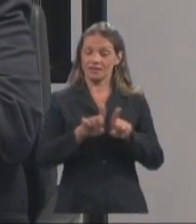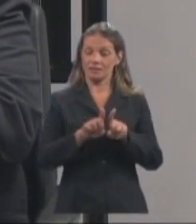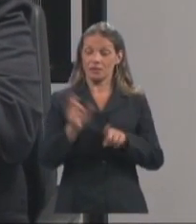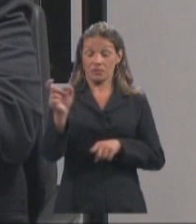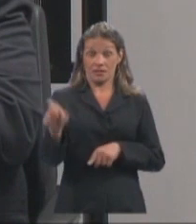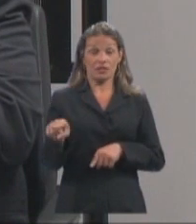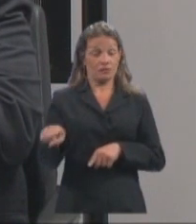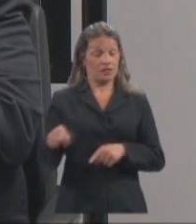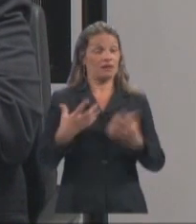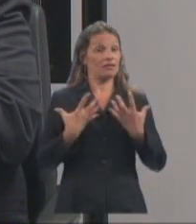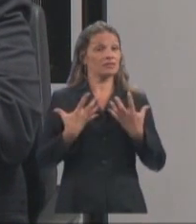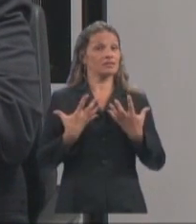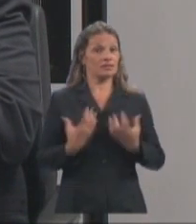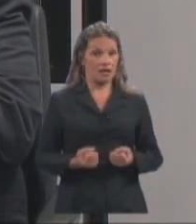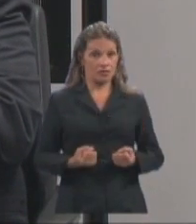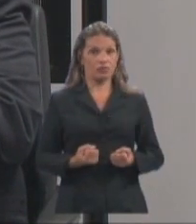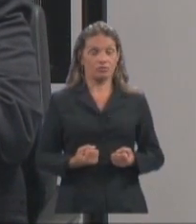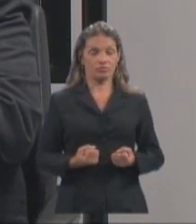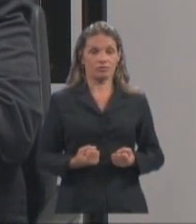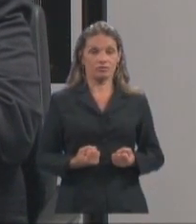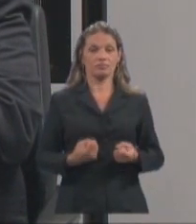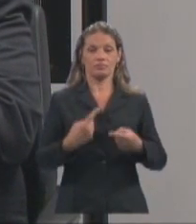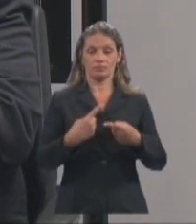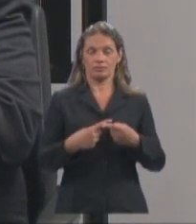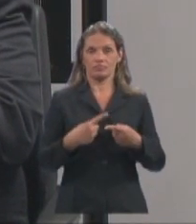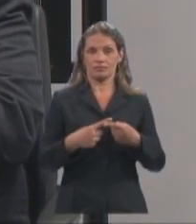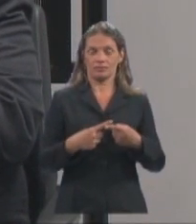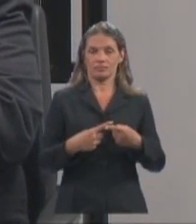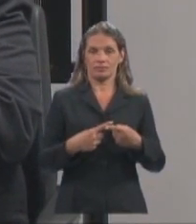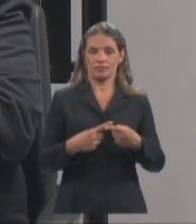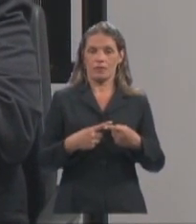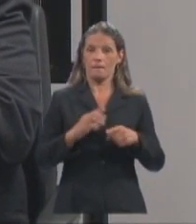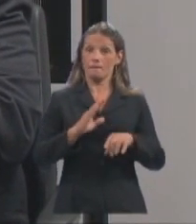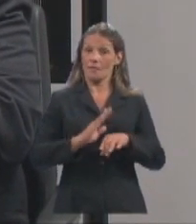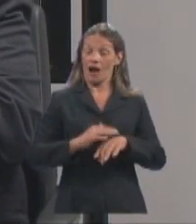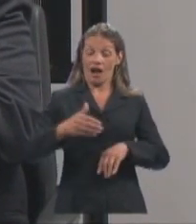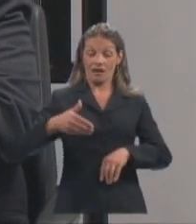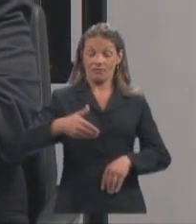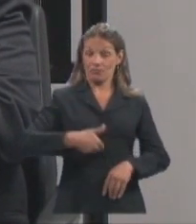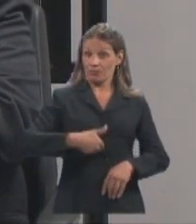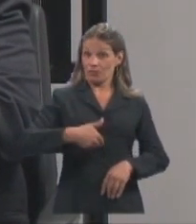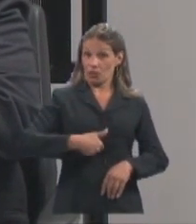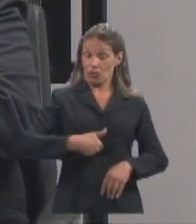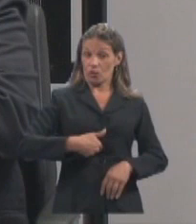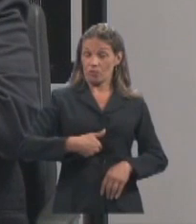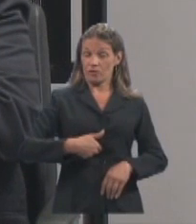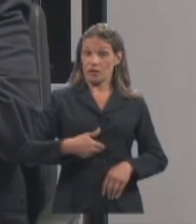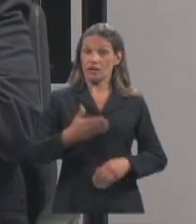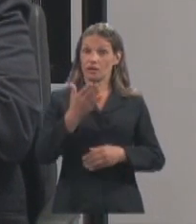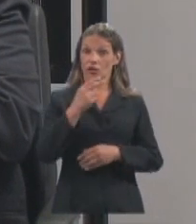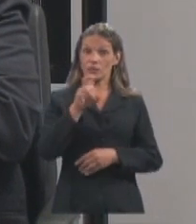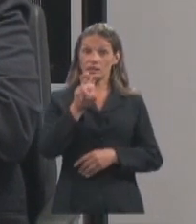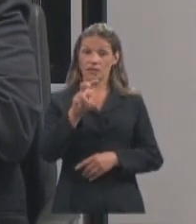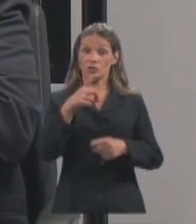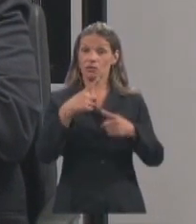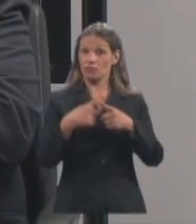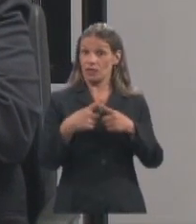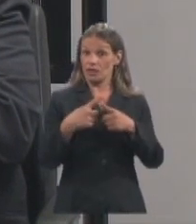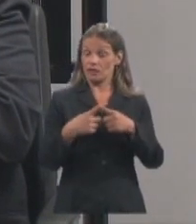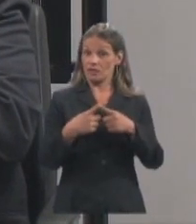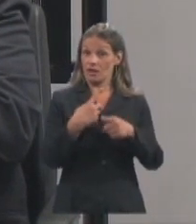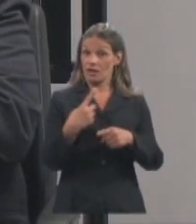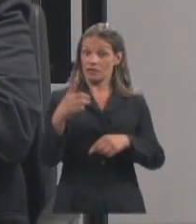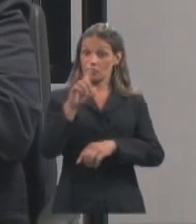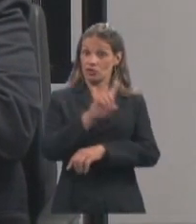ele tem um certo cansaço no final do dia por acúmulo de ácido lático aumenta o apetite então eles recebe cinco refeições por